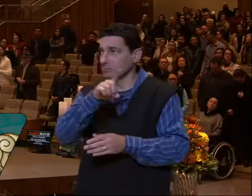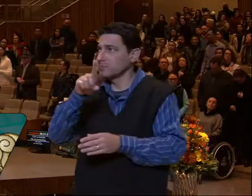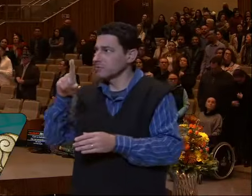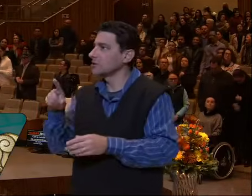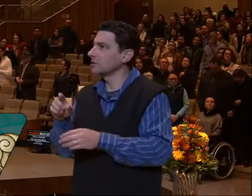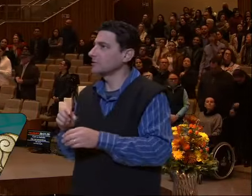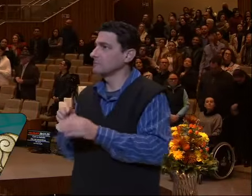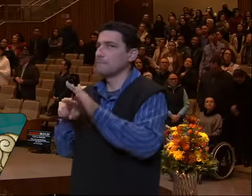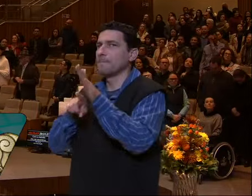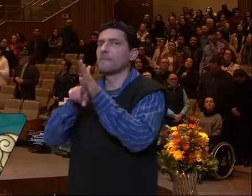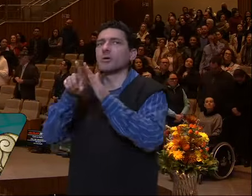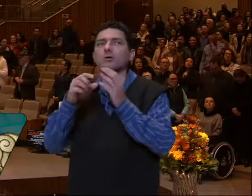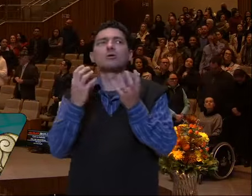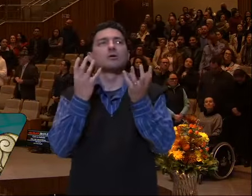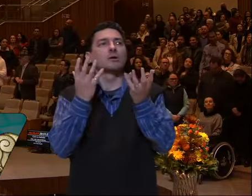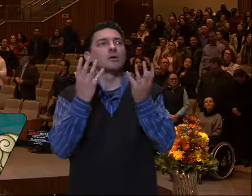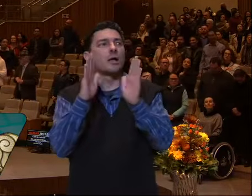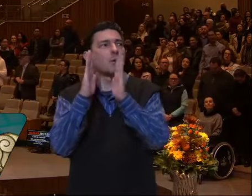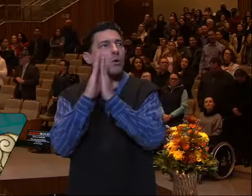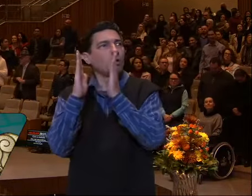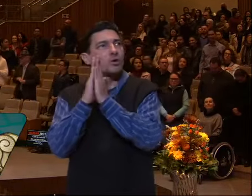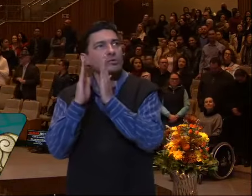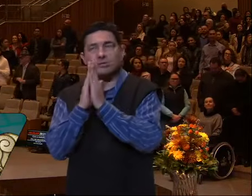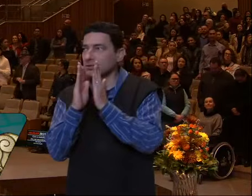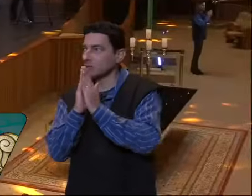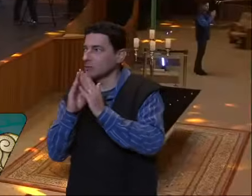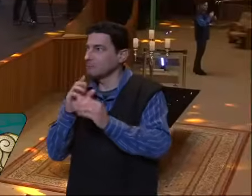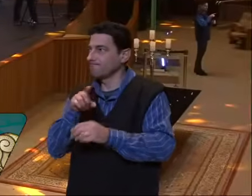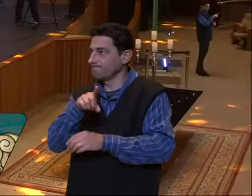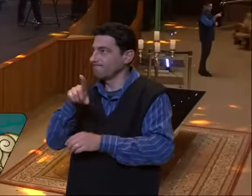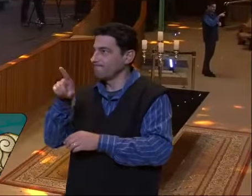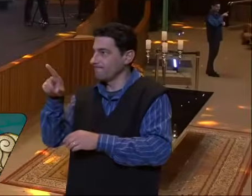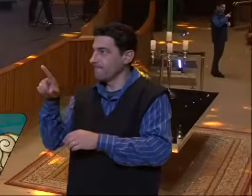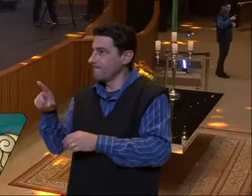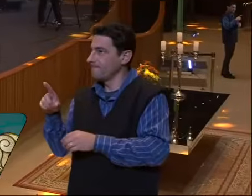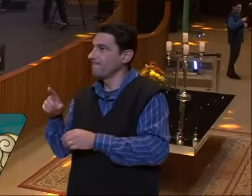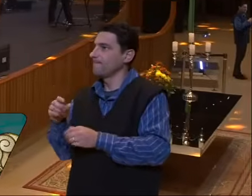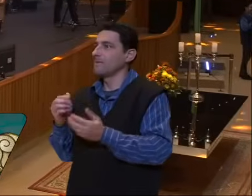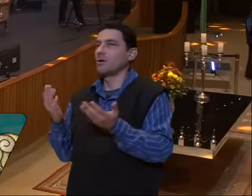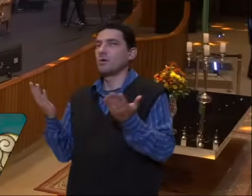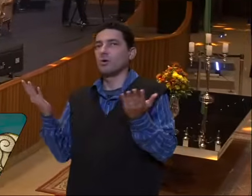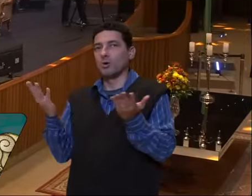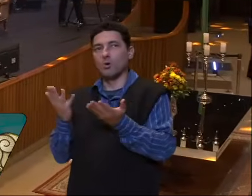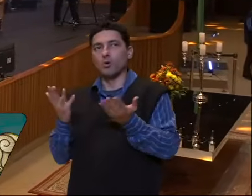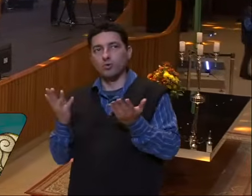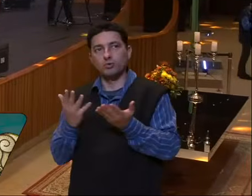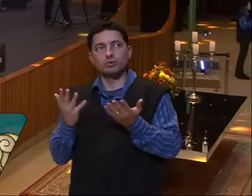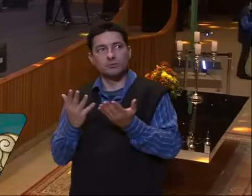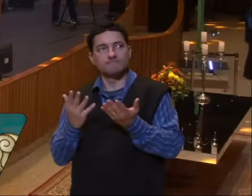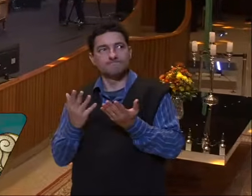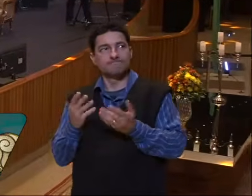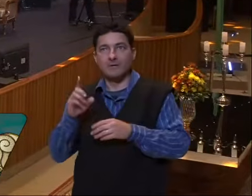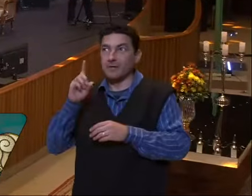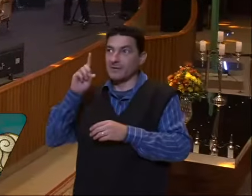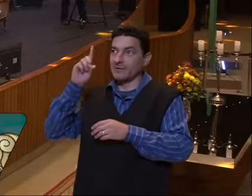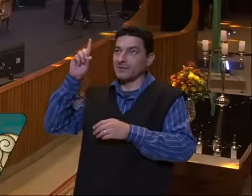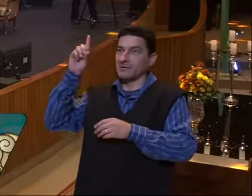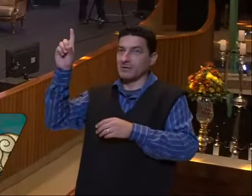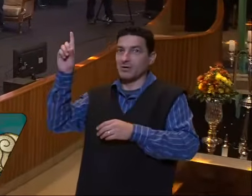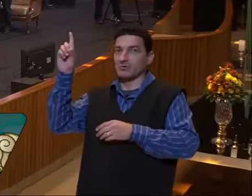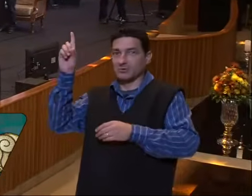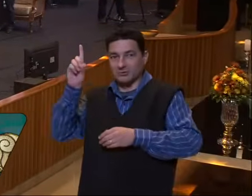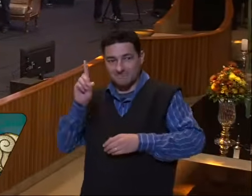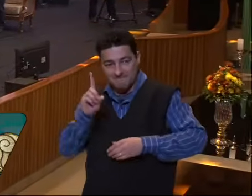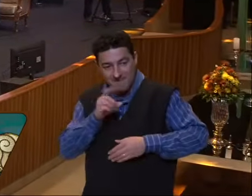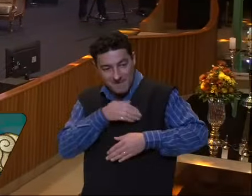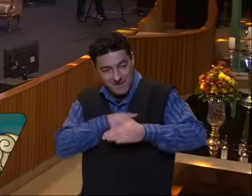decisão hoje? Aonde você está? Levante sua mão bem alta, eu quero orar por você. Eu creio, Deus vai fazer morada. Deus te abençoe lá atrás, querida.